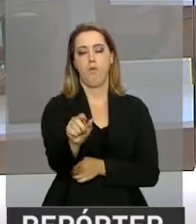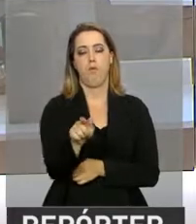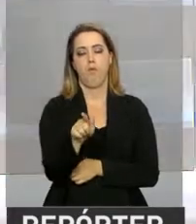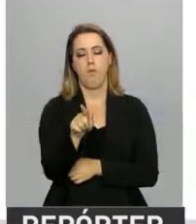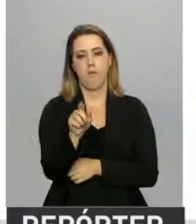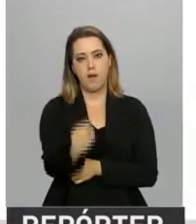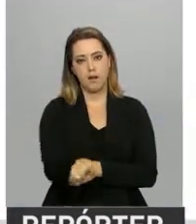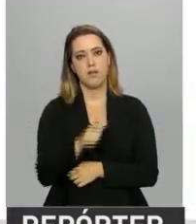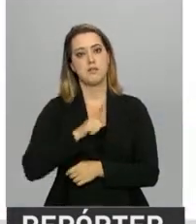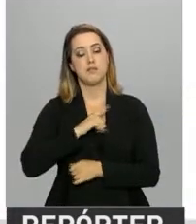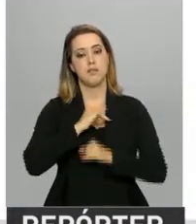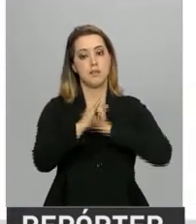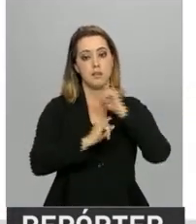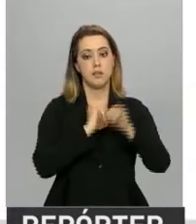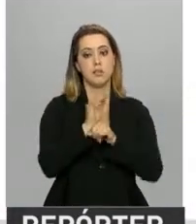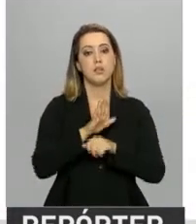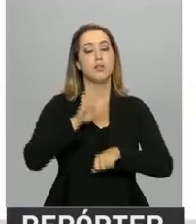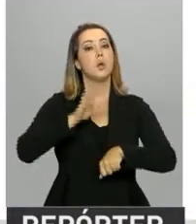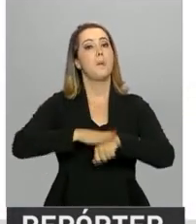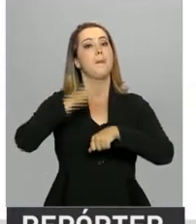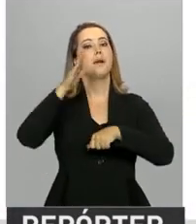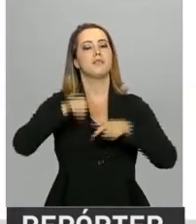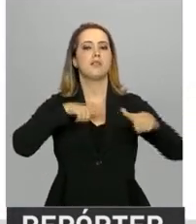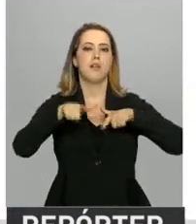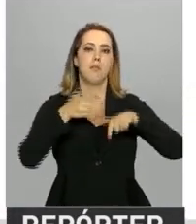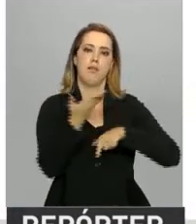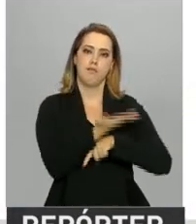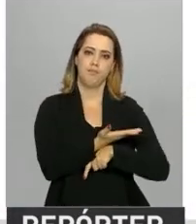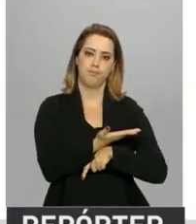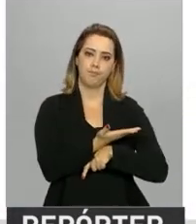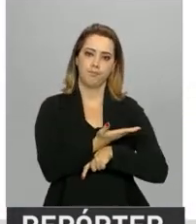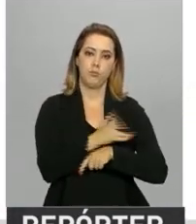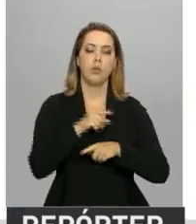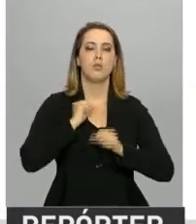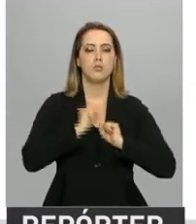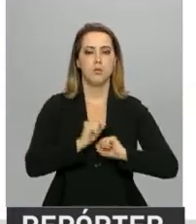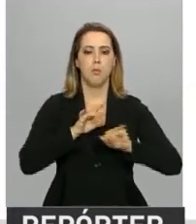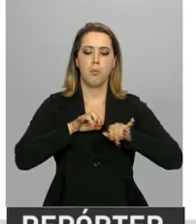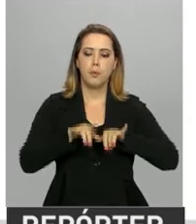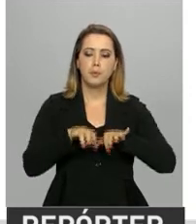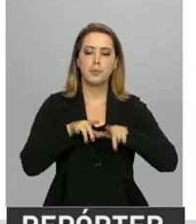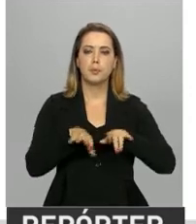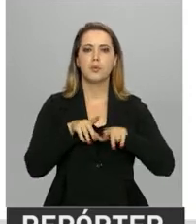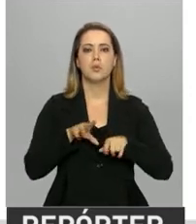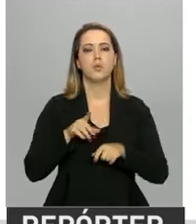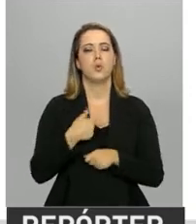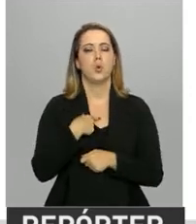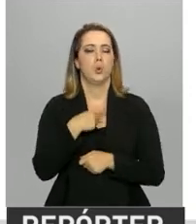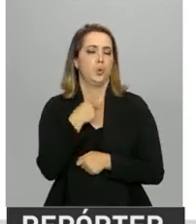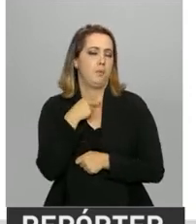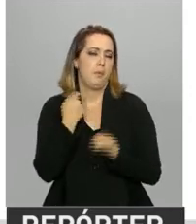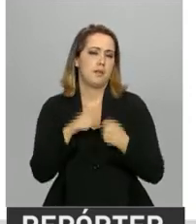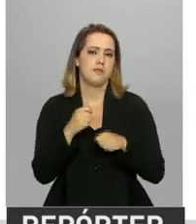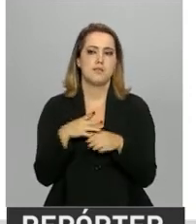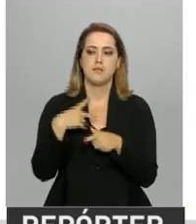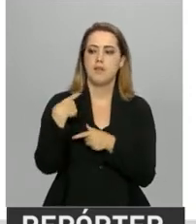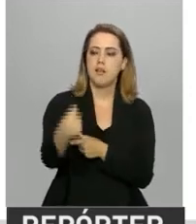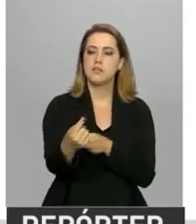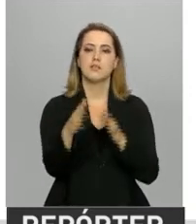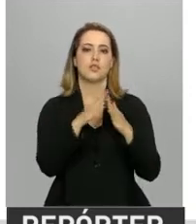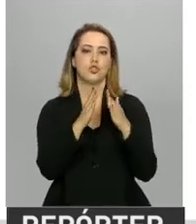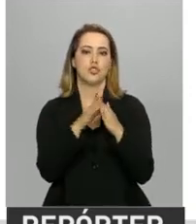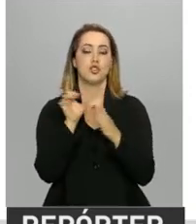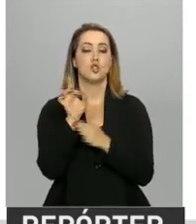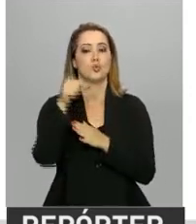é no portal mais emprego do ministério do trabalho para se candidatar o interessado não precisa sair de casa somente este ano